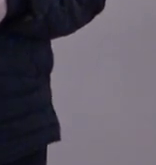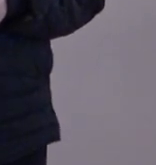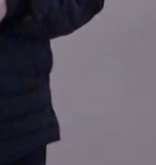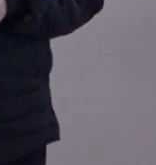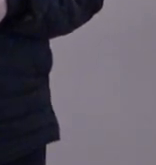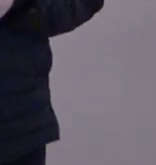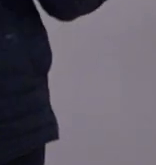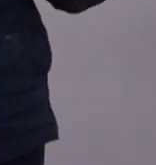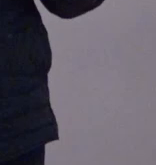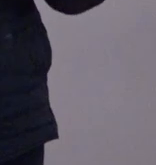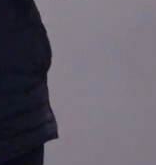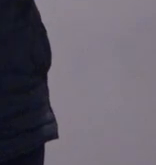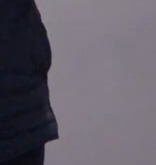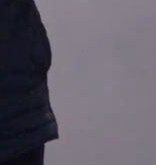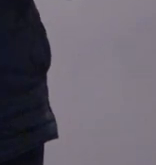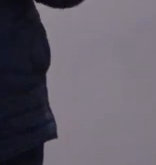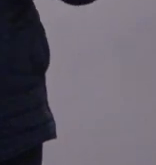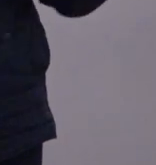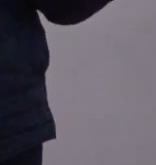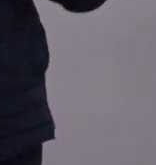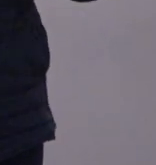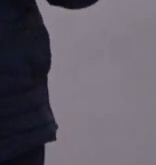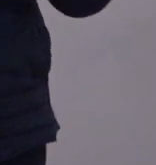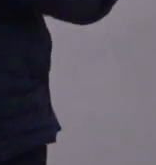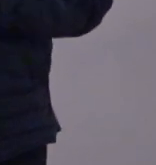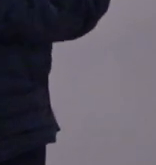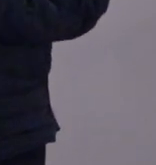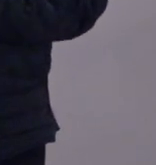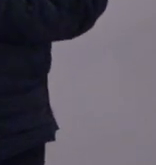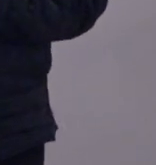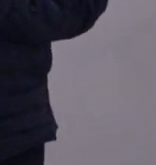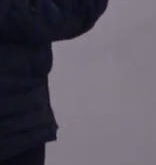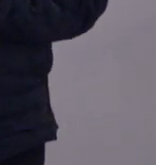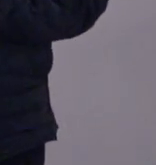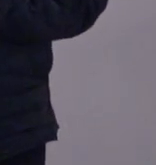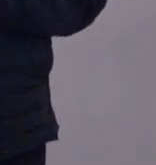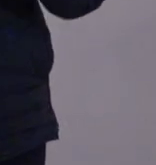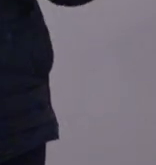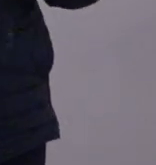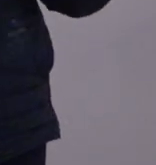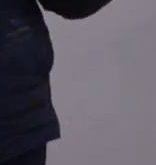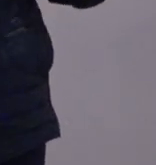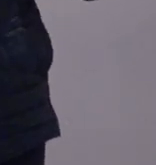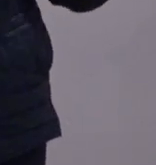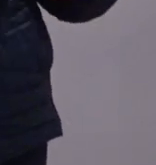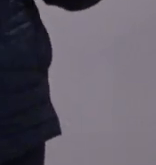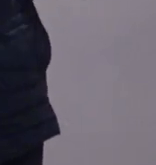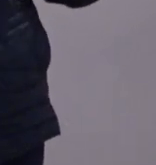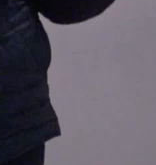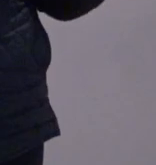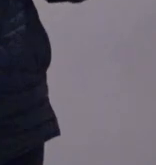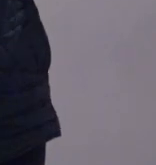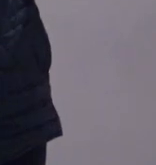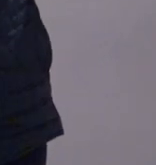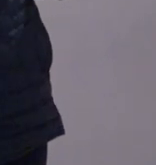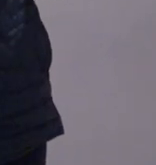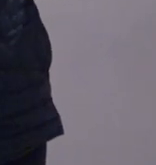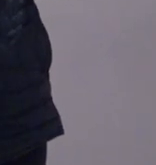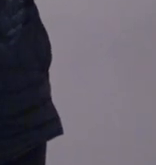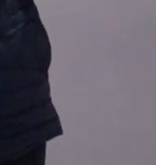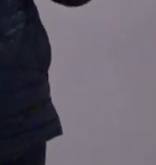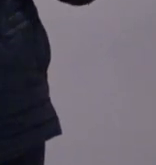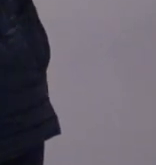Damos sequência ao nosso seminário convidando para coordenar a próxima mesa de debates com o tema As